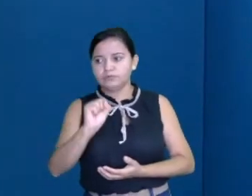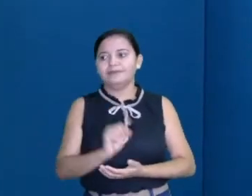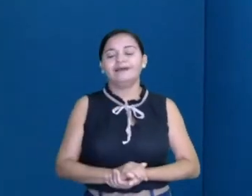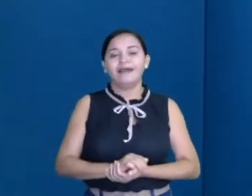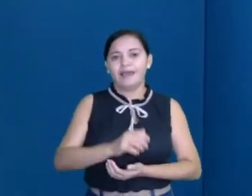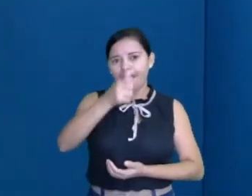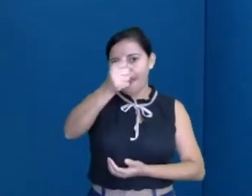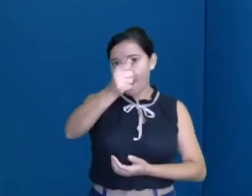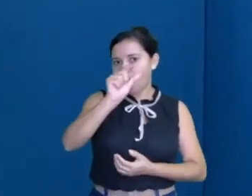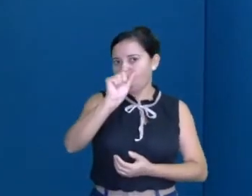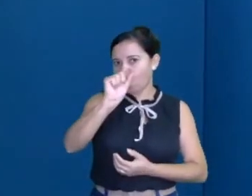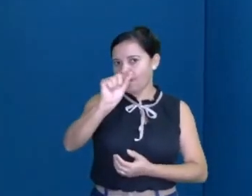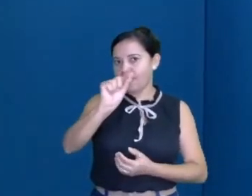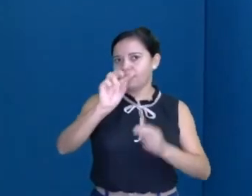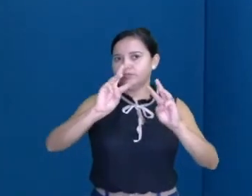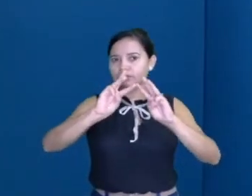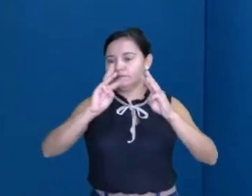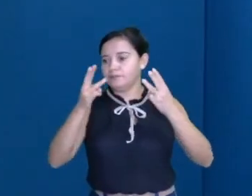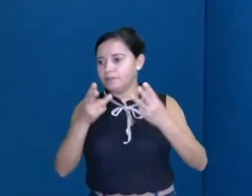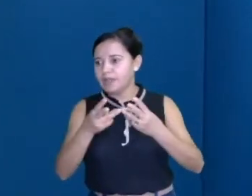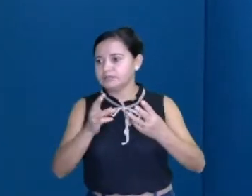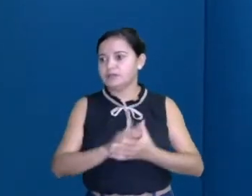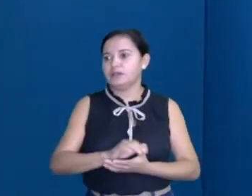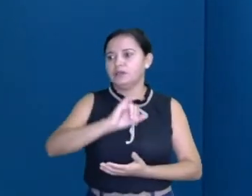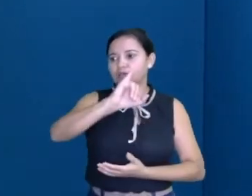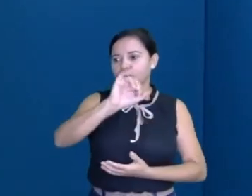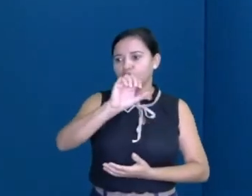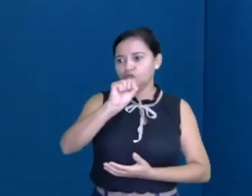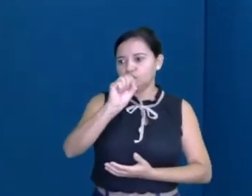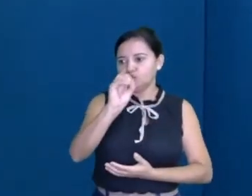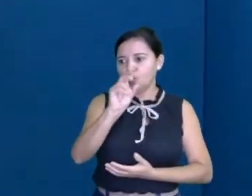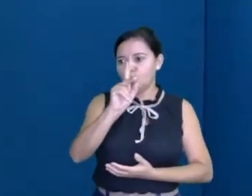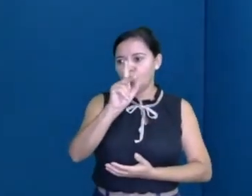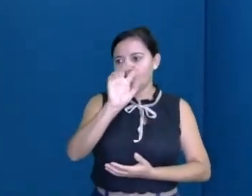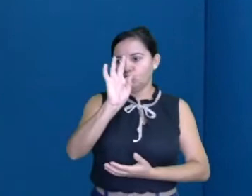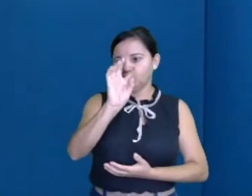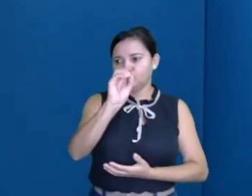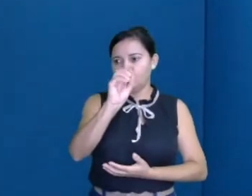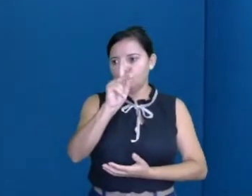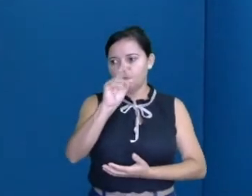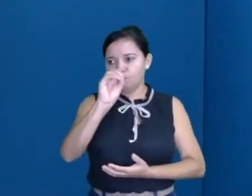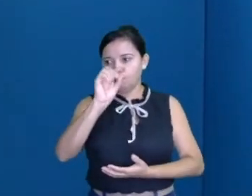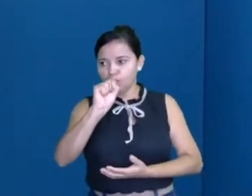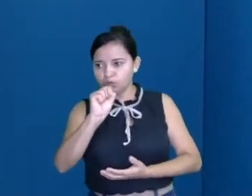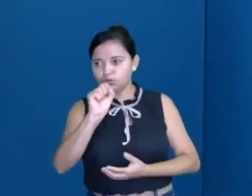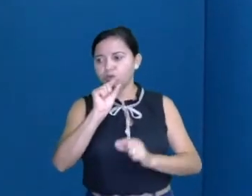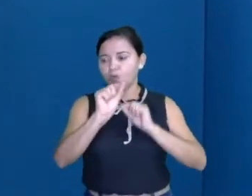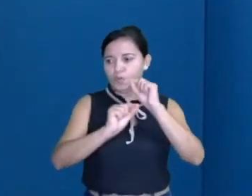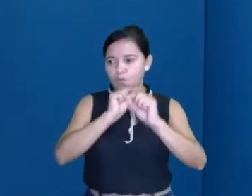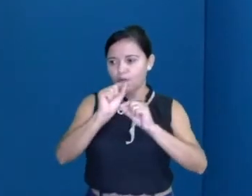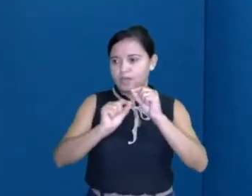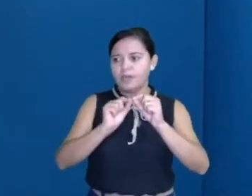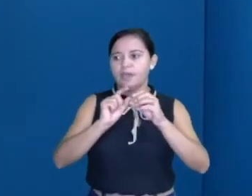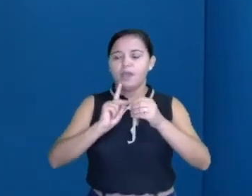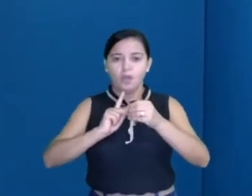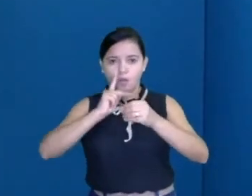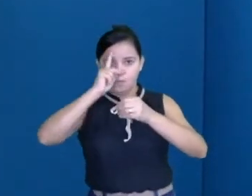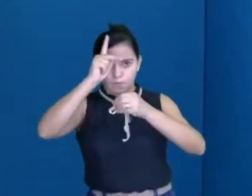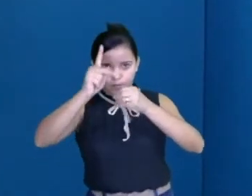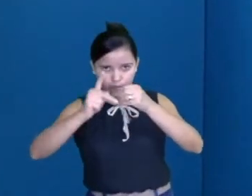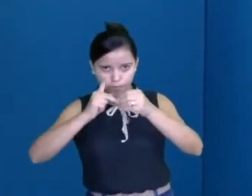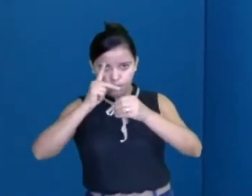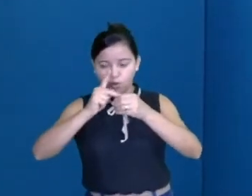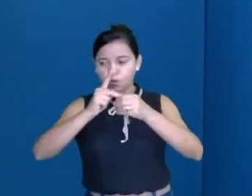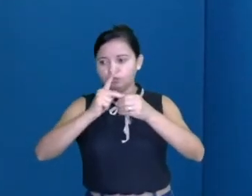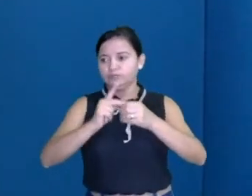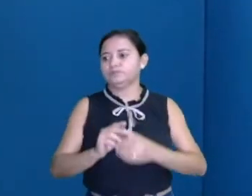De massa. Quando eu falar de isótopos, vai ter igual o número de prótons. E você pode ver que tem um pezinho aqui, ó. É só tu guardar esse pezinho aqui,